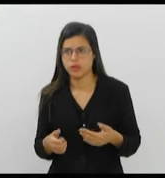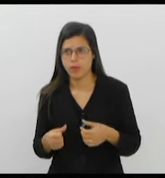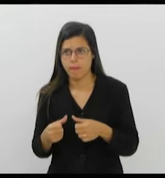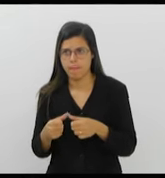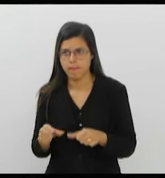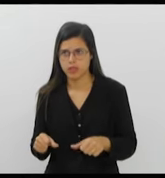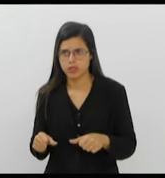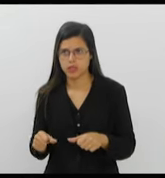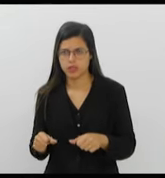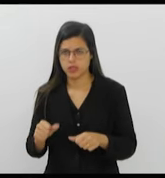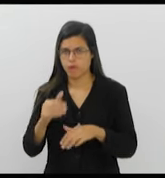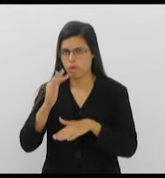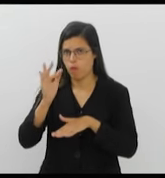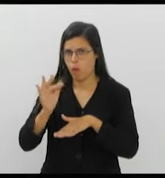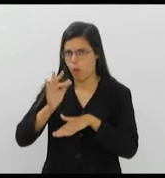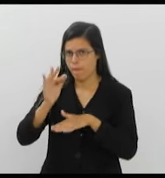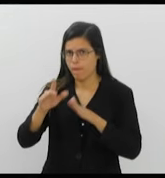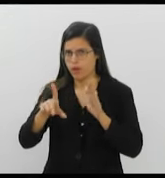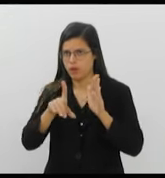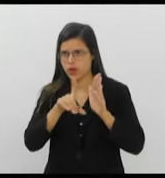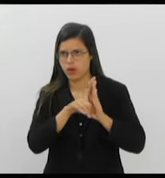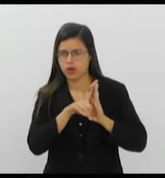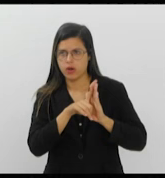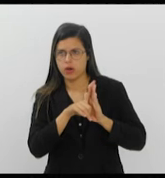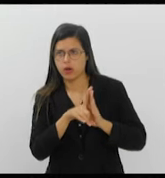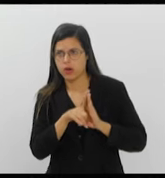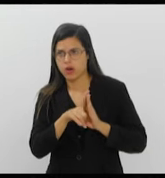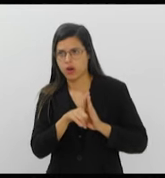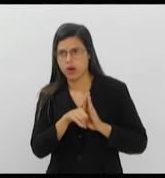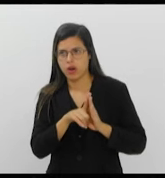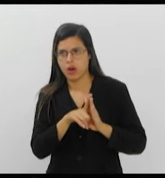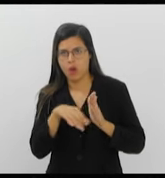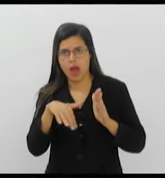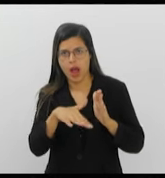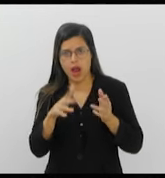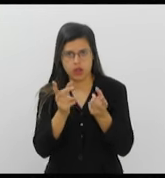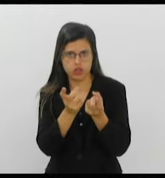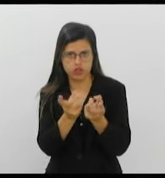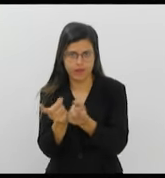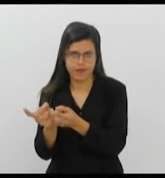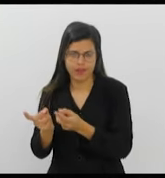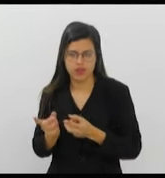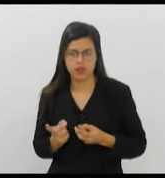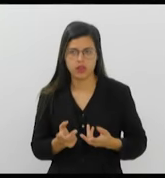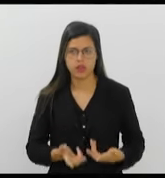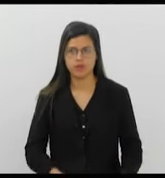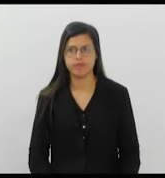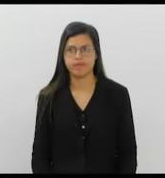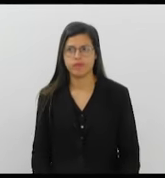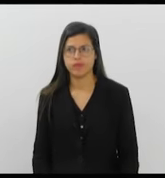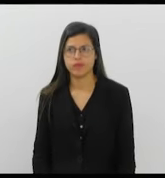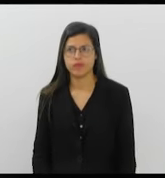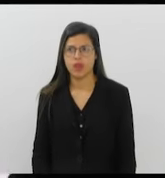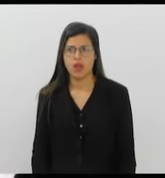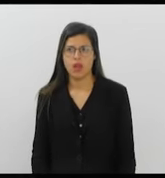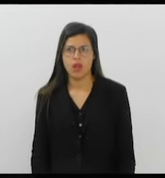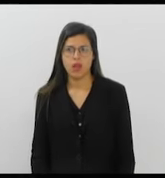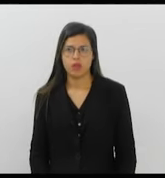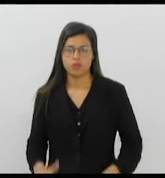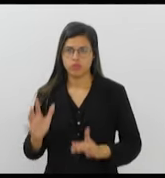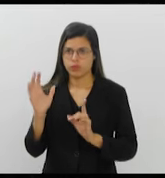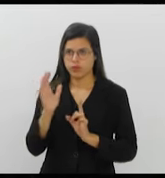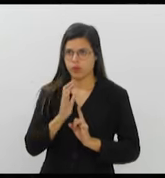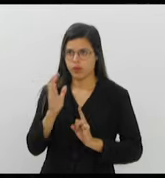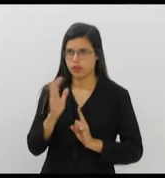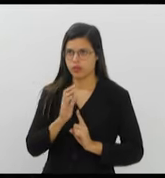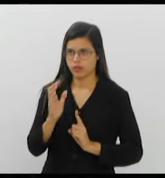privilégios formais e legais que tem o setor atacadista. É pressionado